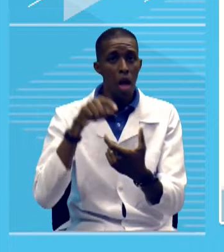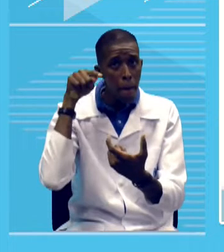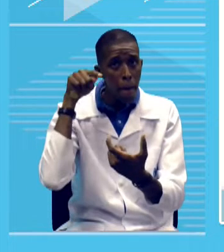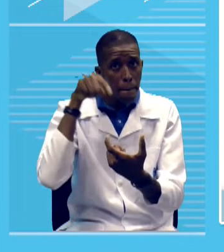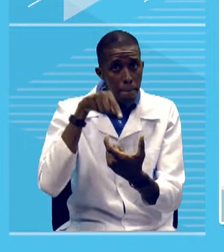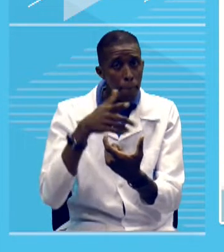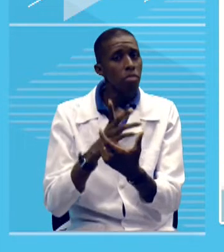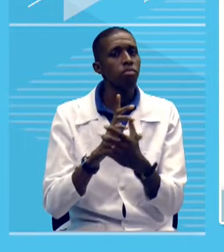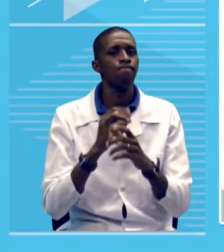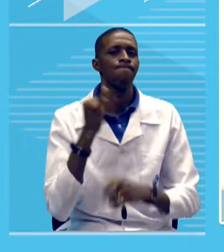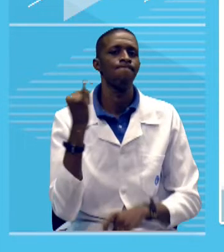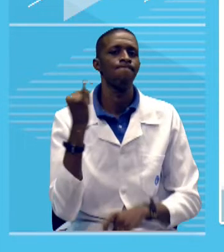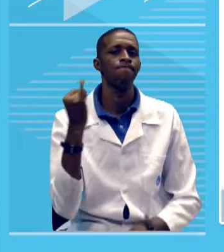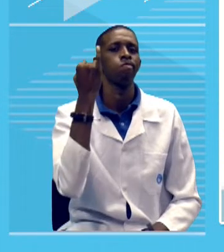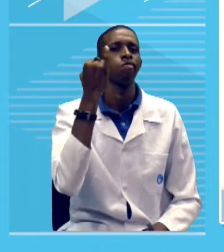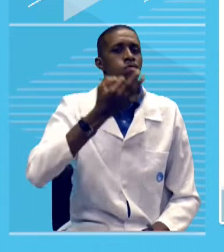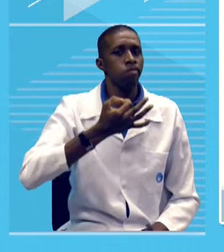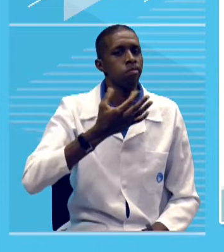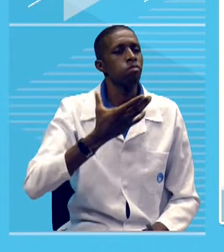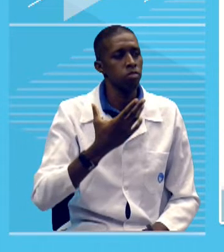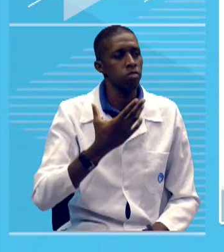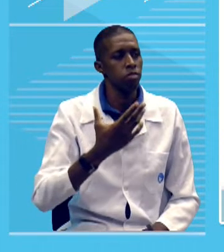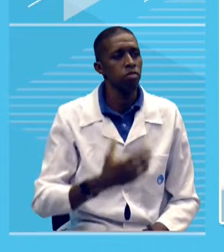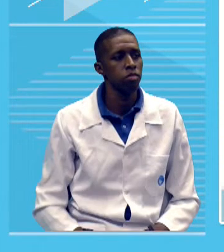nobre amigo magnata